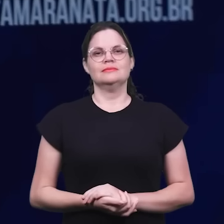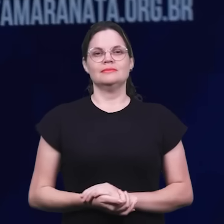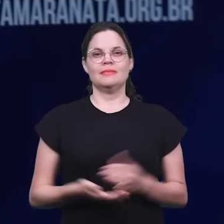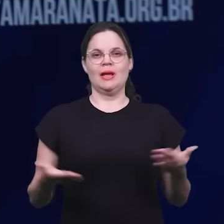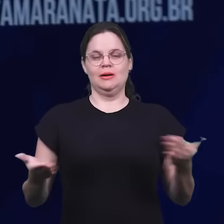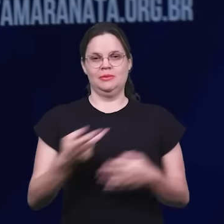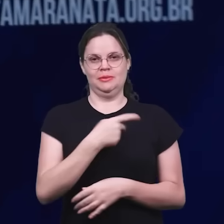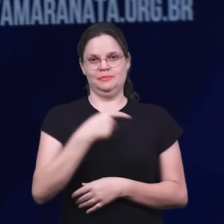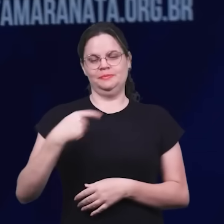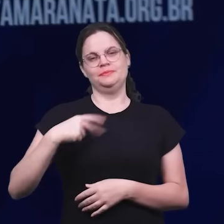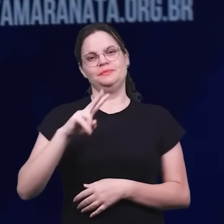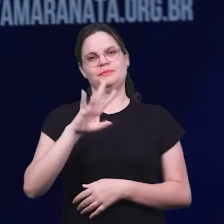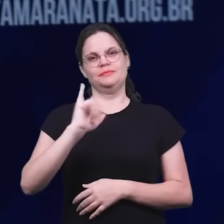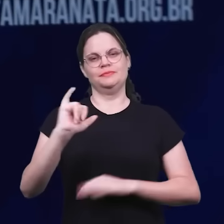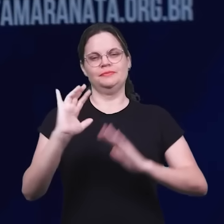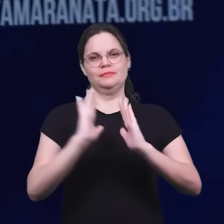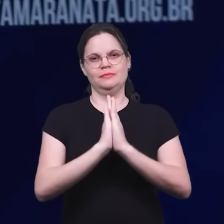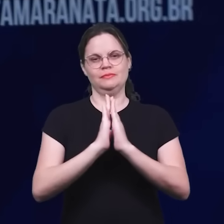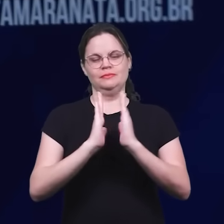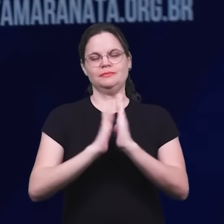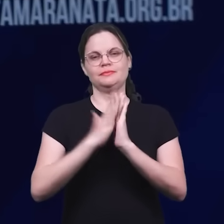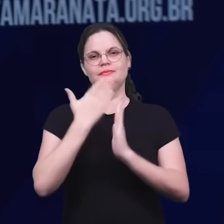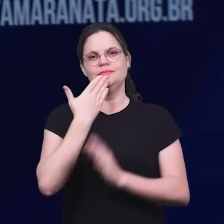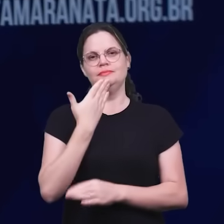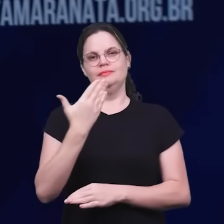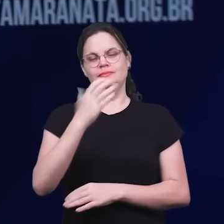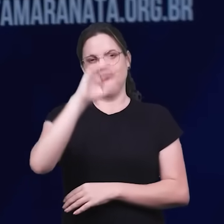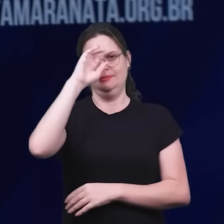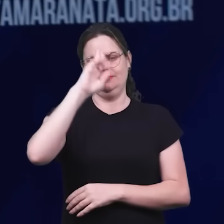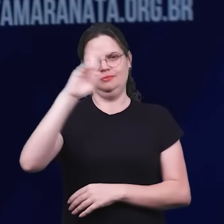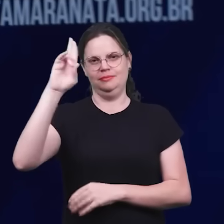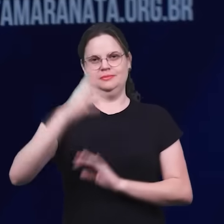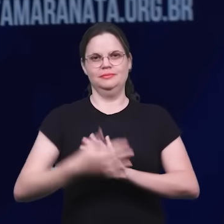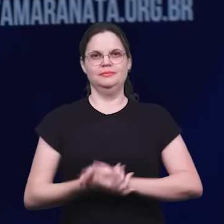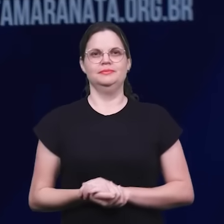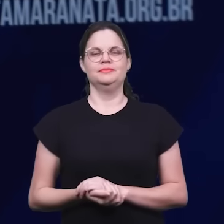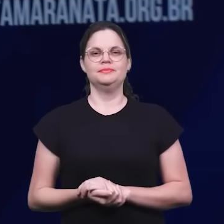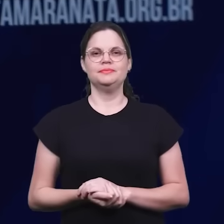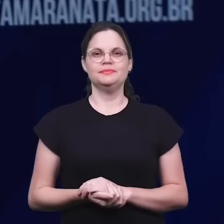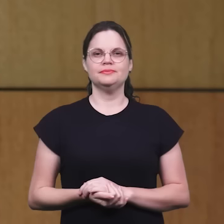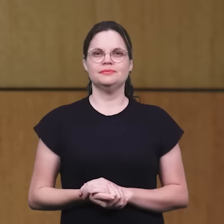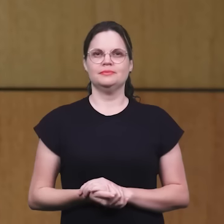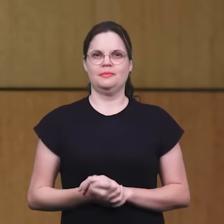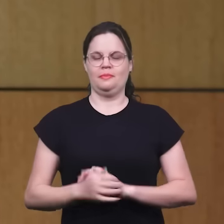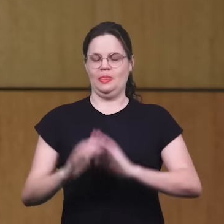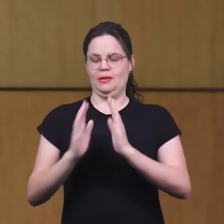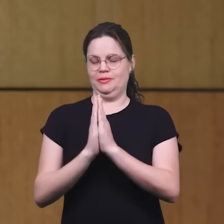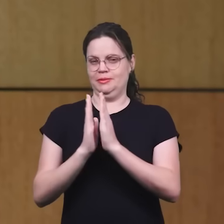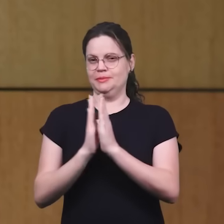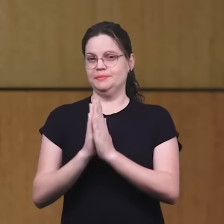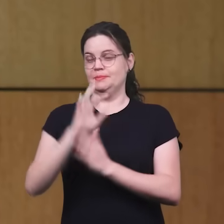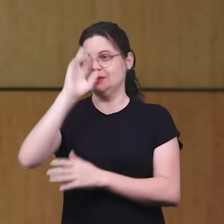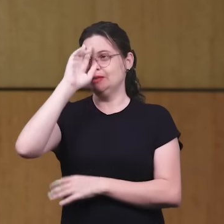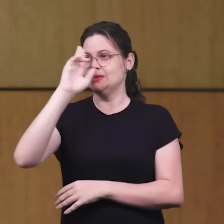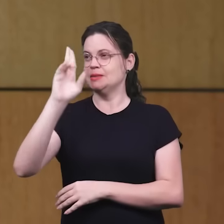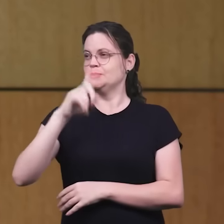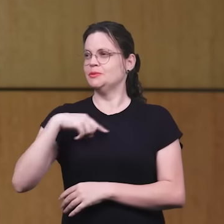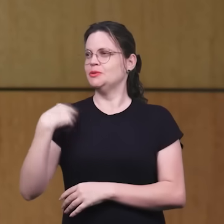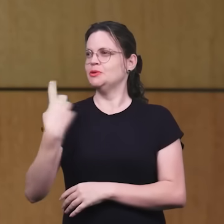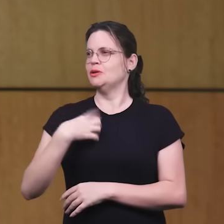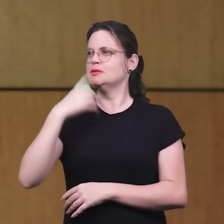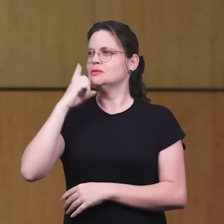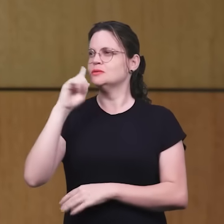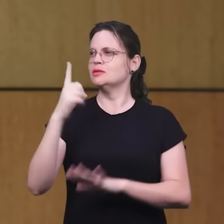Um dos pastores agora fará uma oração de intercessão ao Senhor. Senhor nosso Deus,